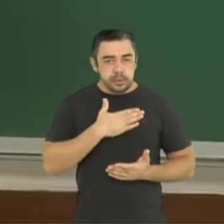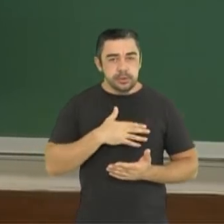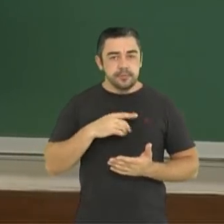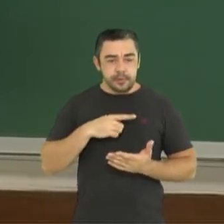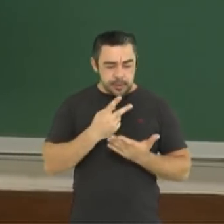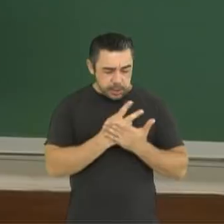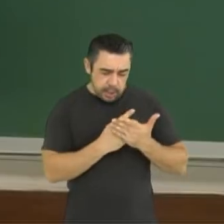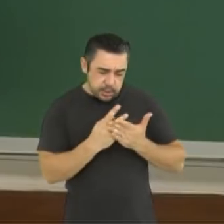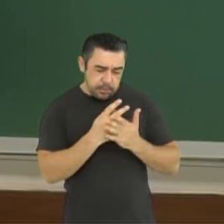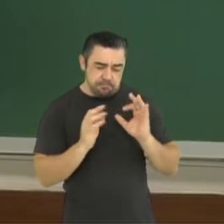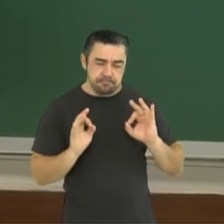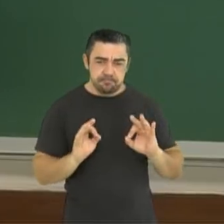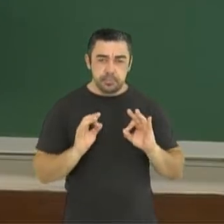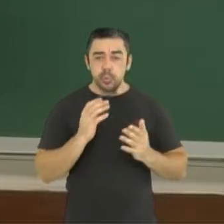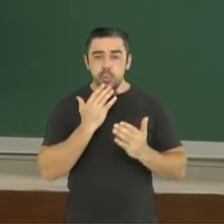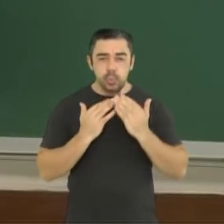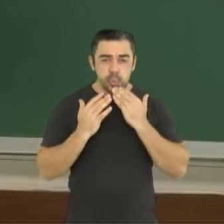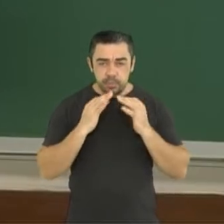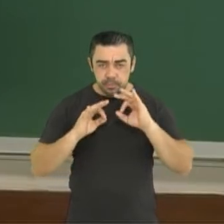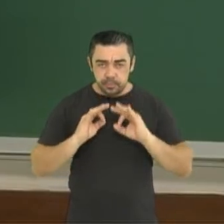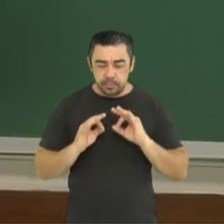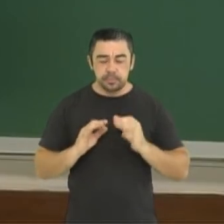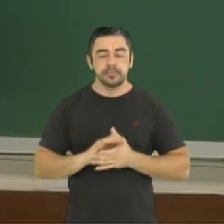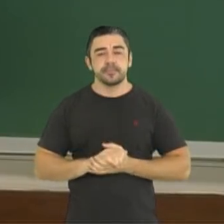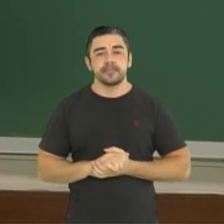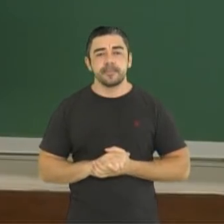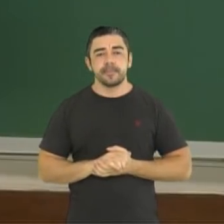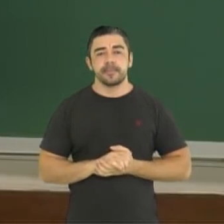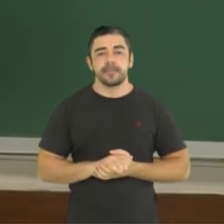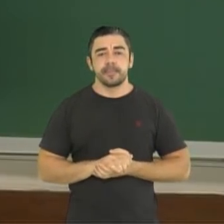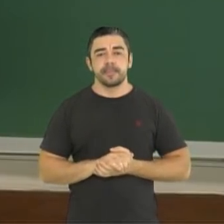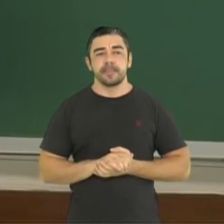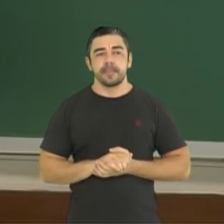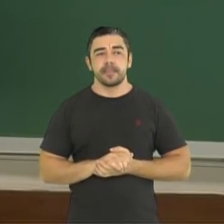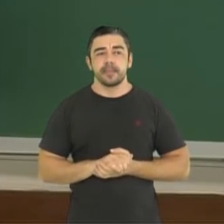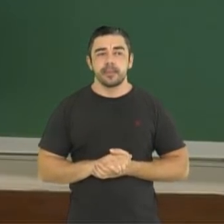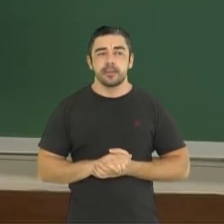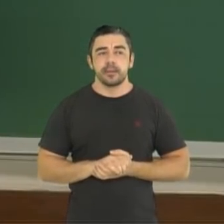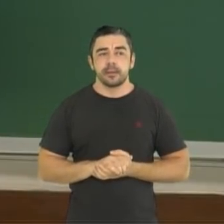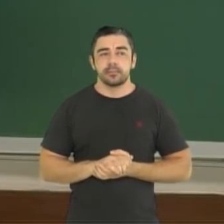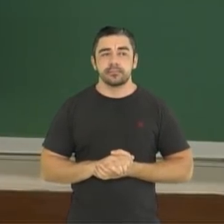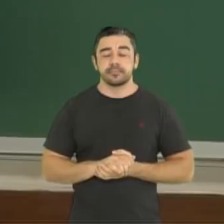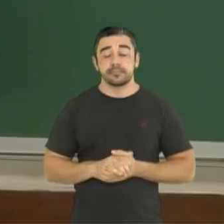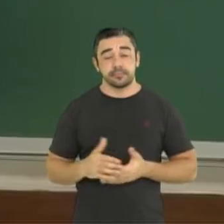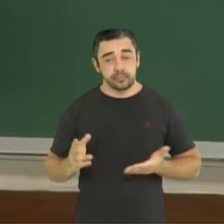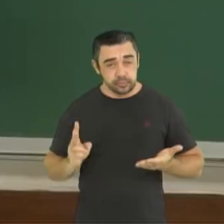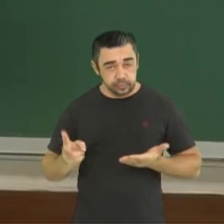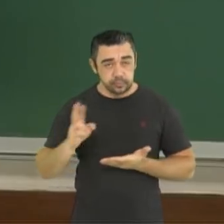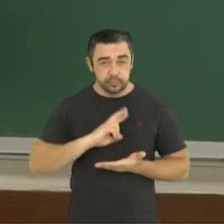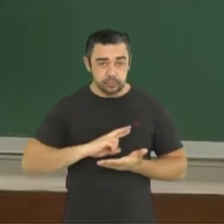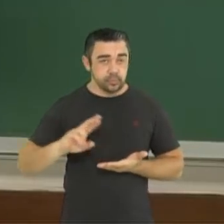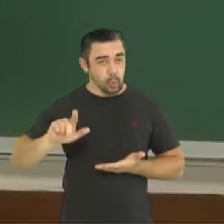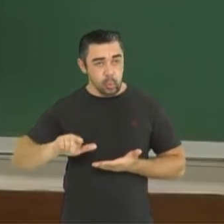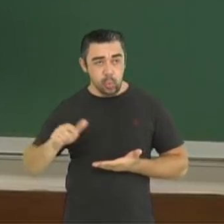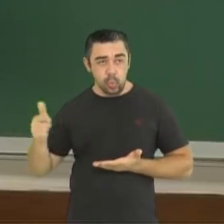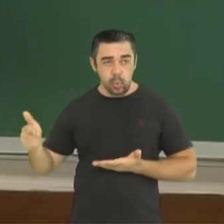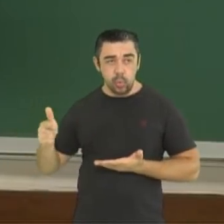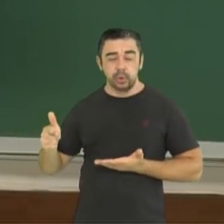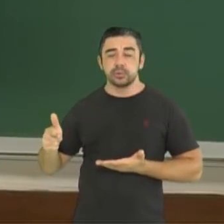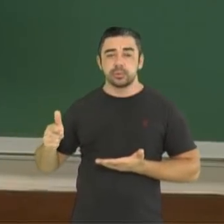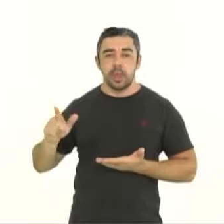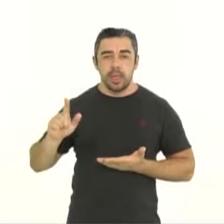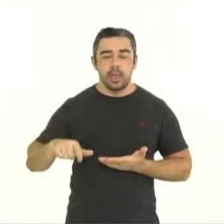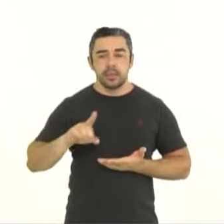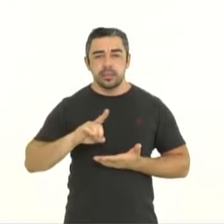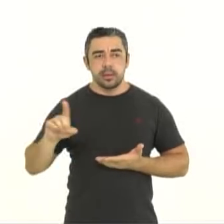em seus desenhos, em suas ilustrações. Então vamos lá, outro deus, outra